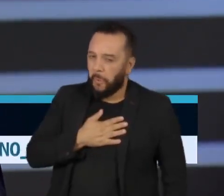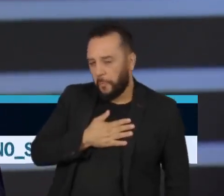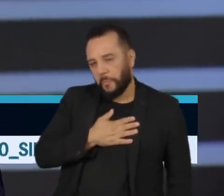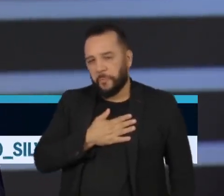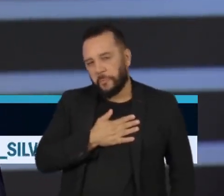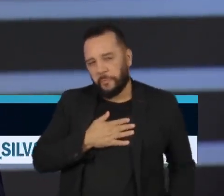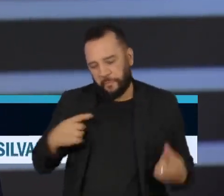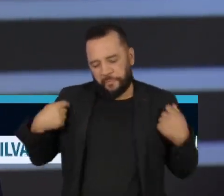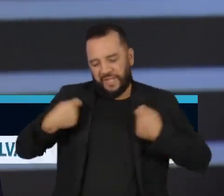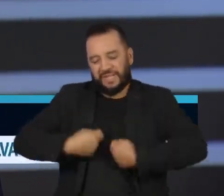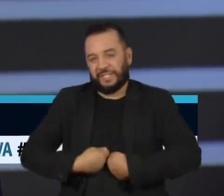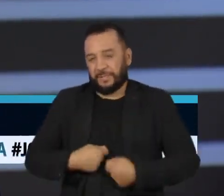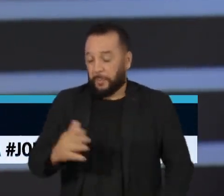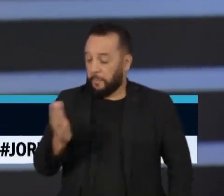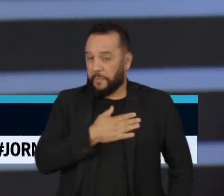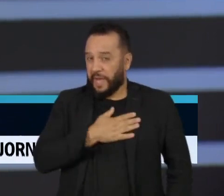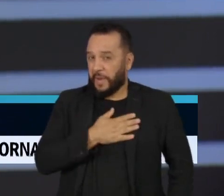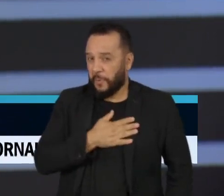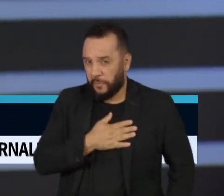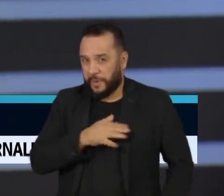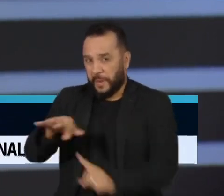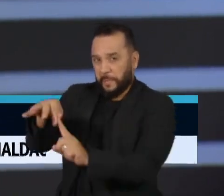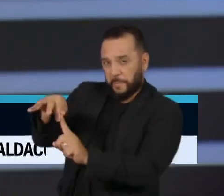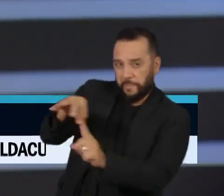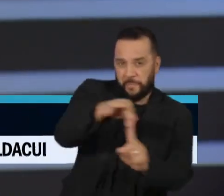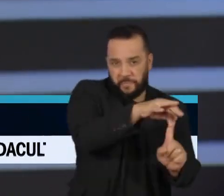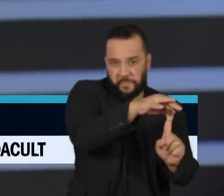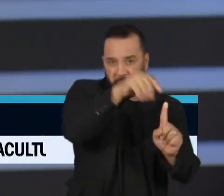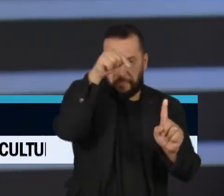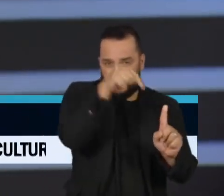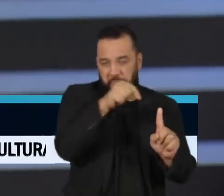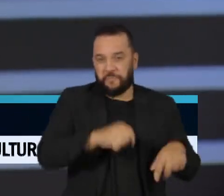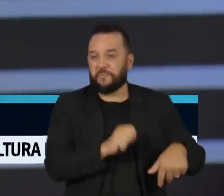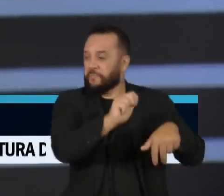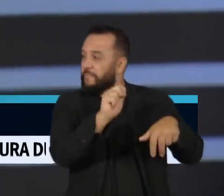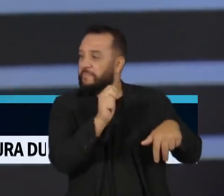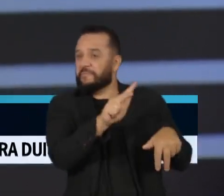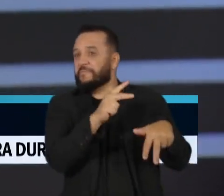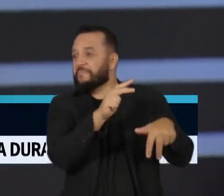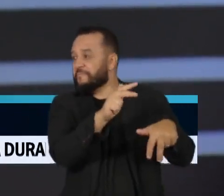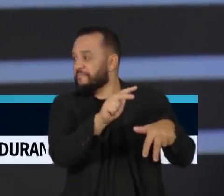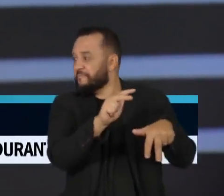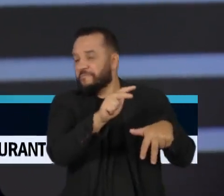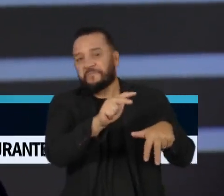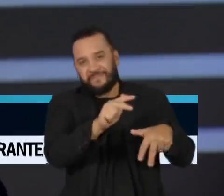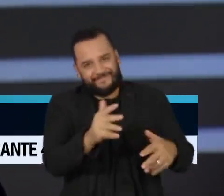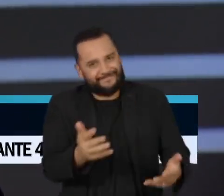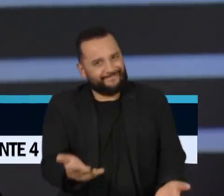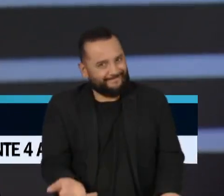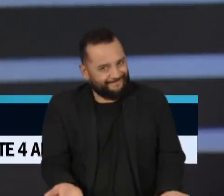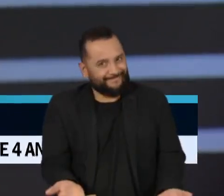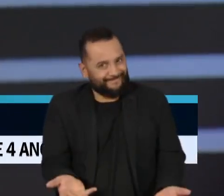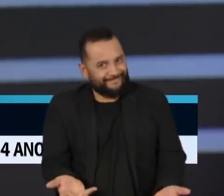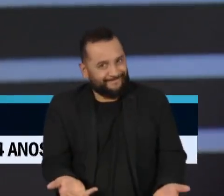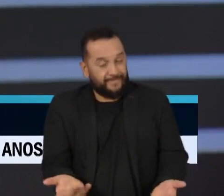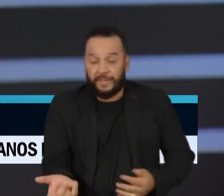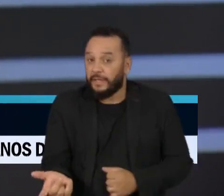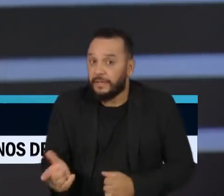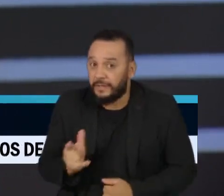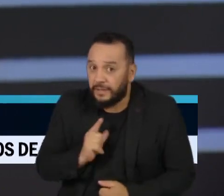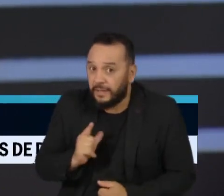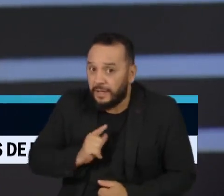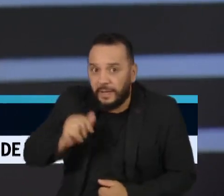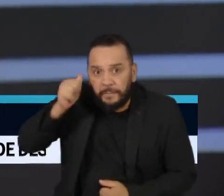até de música. Agora, a necessidade de ter a presença de mulheres, e especificamente de